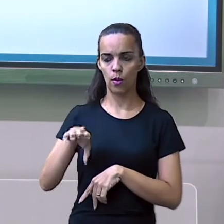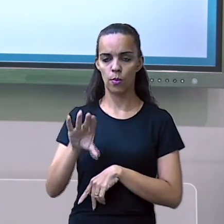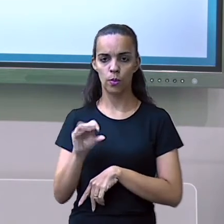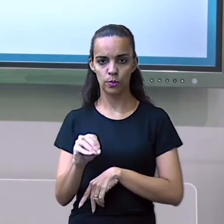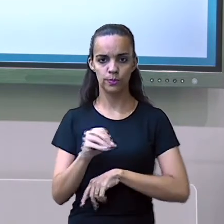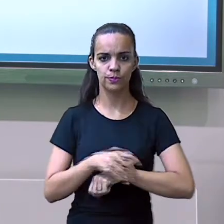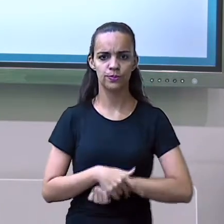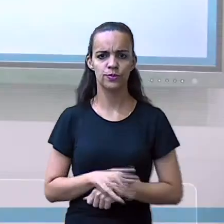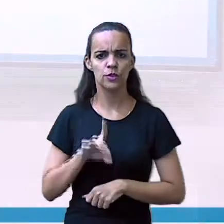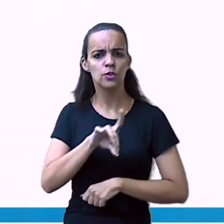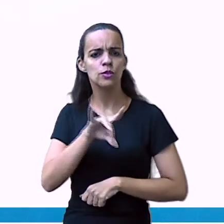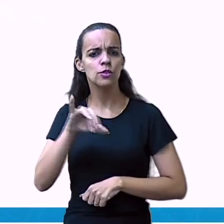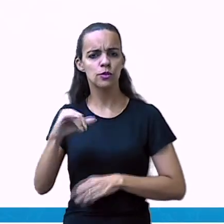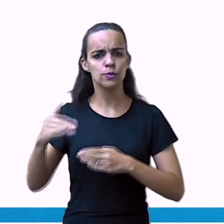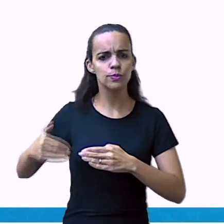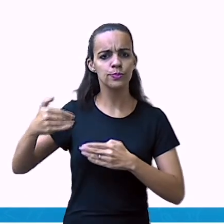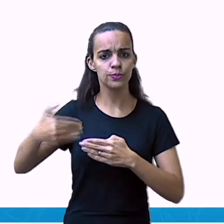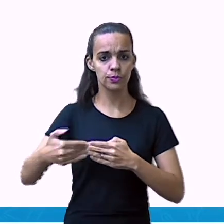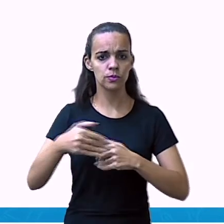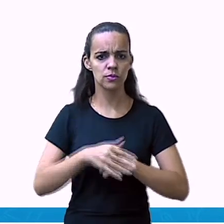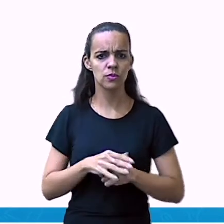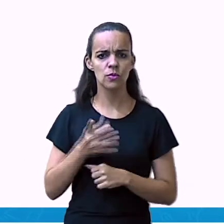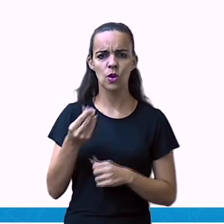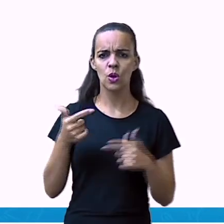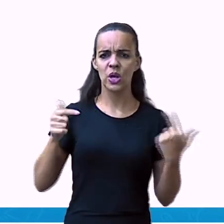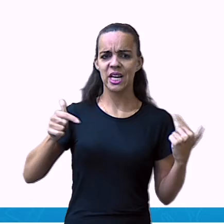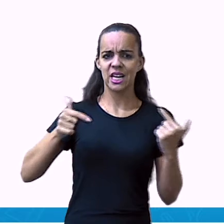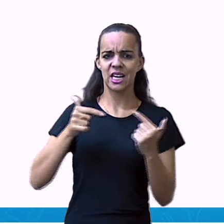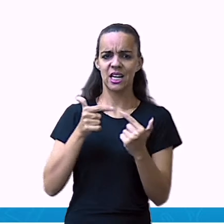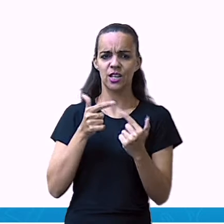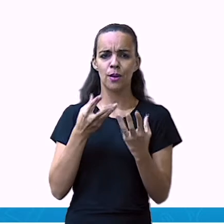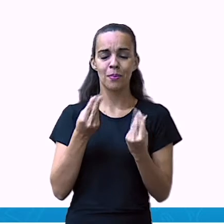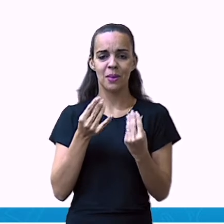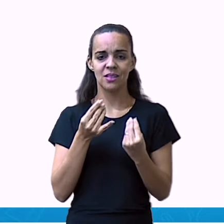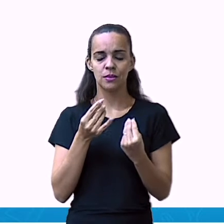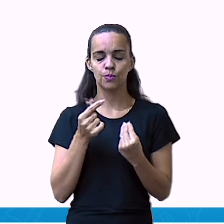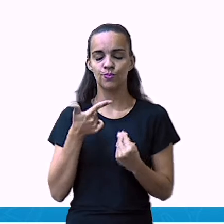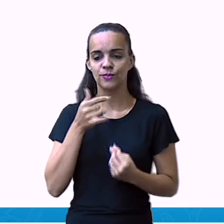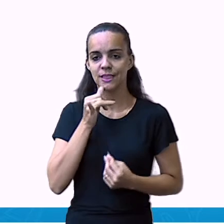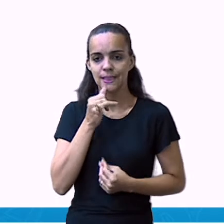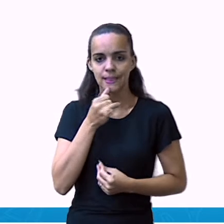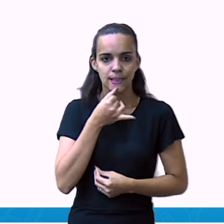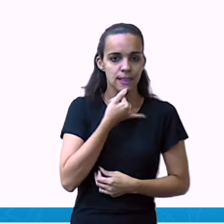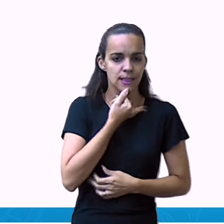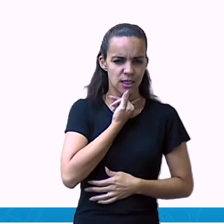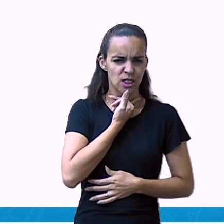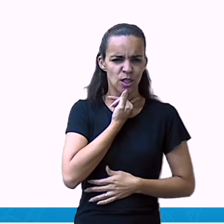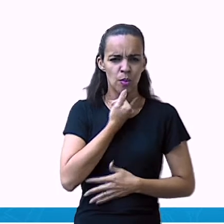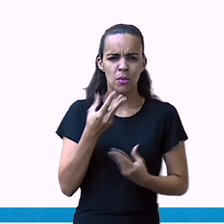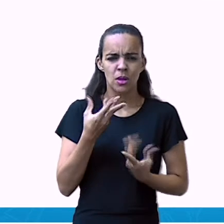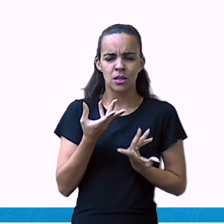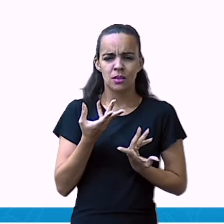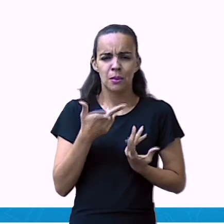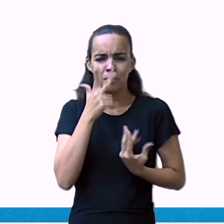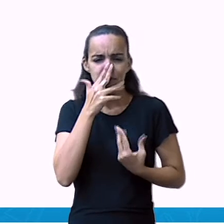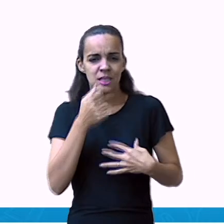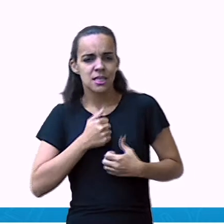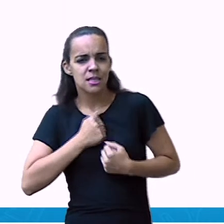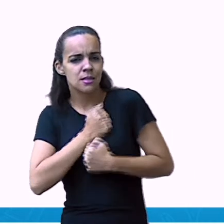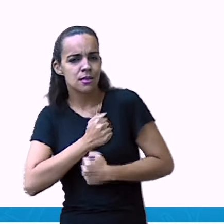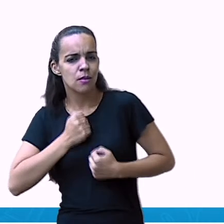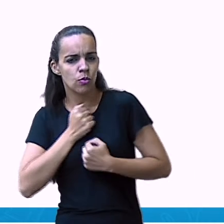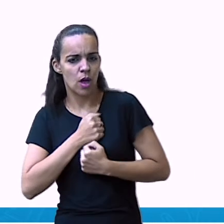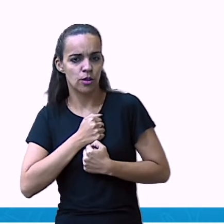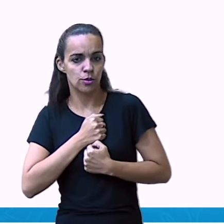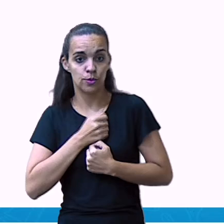lá? No dia seguinte, com um riso que era também de tristeza e uma espécie